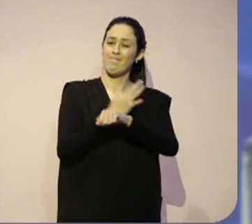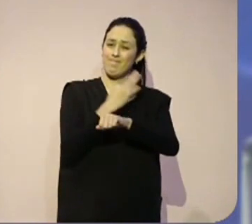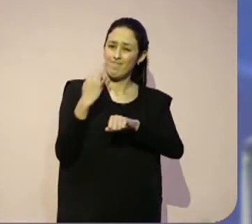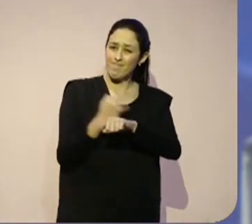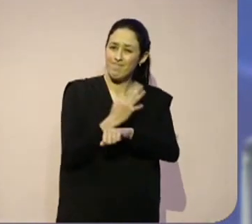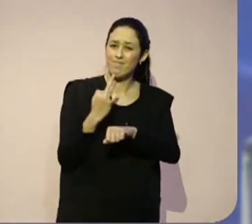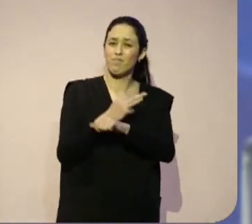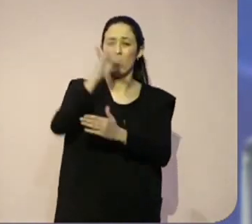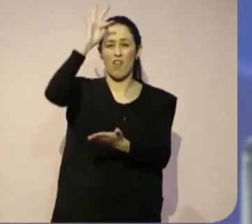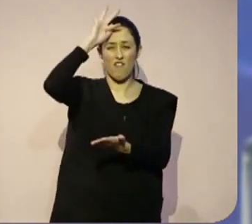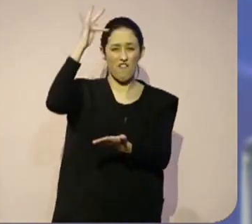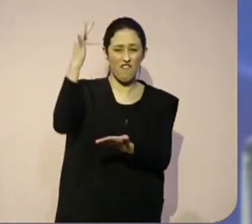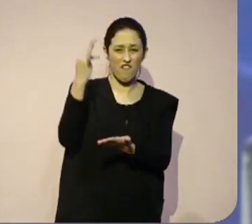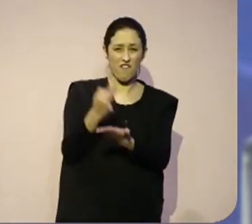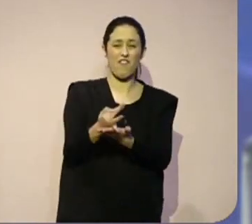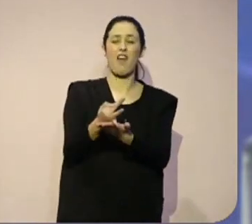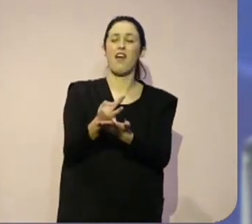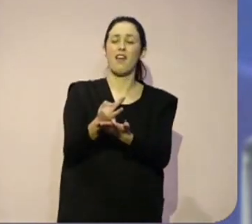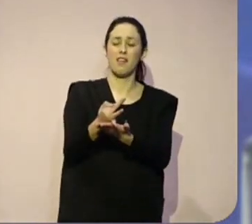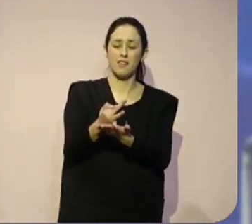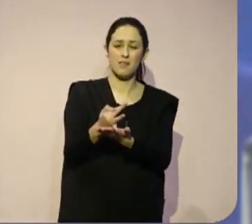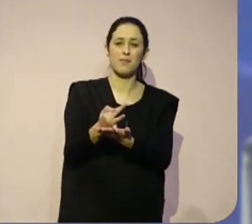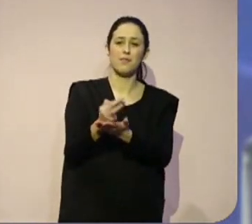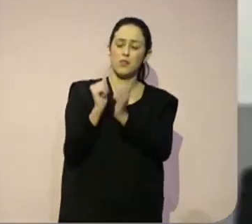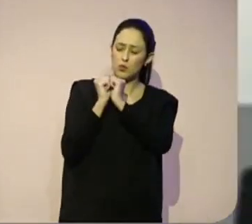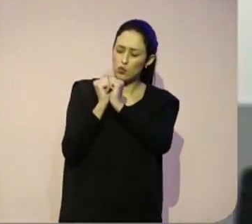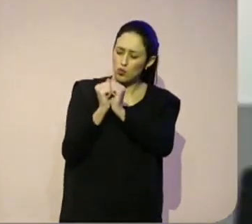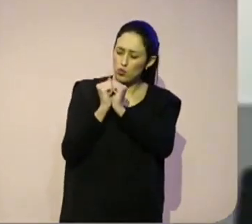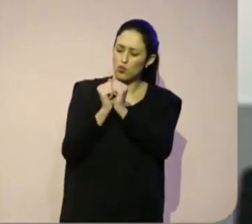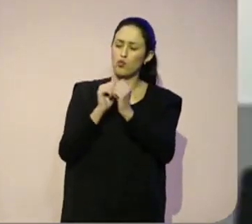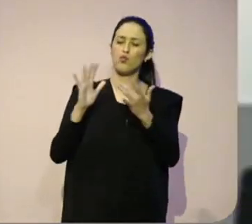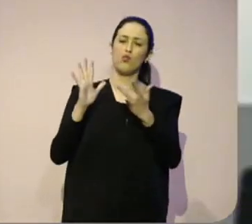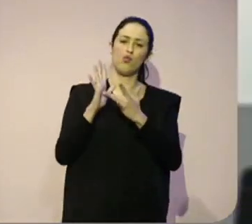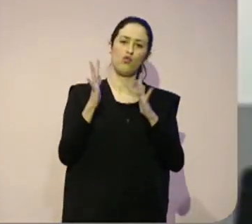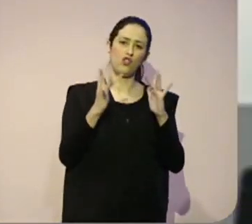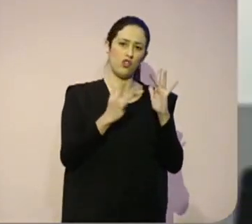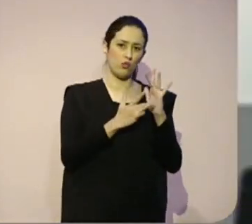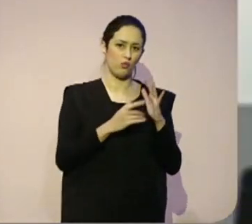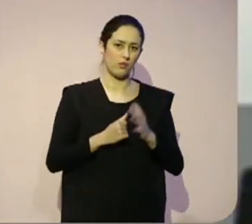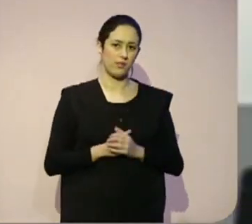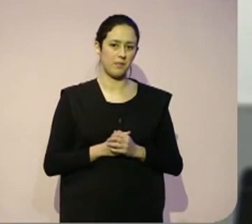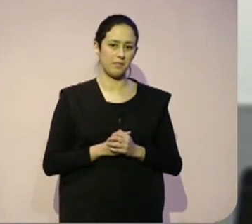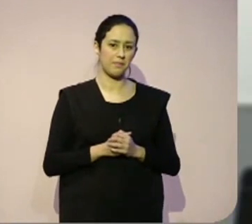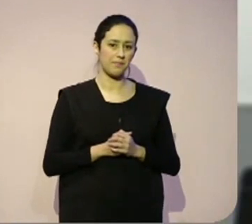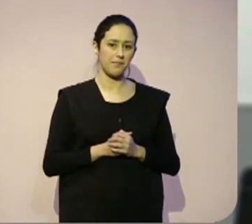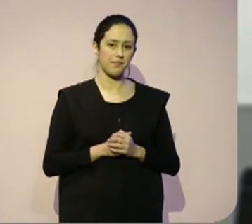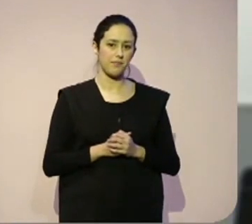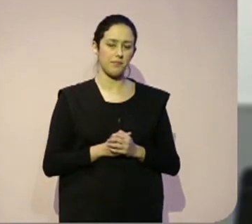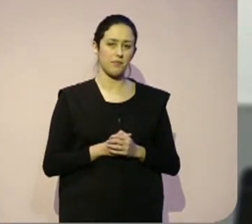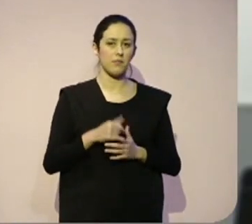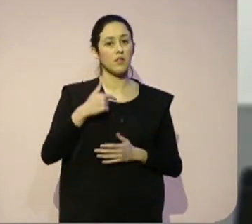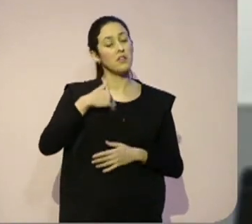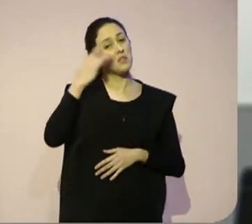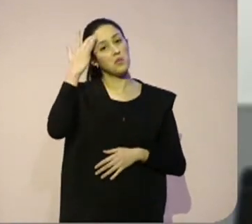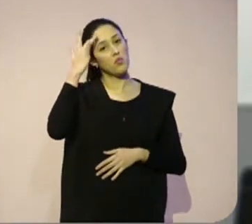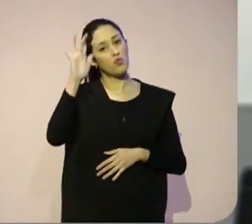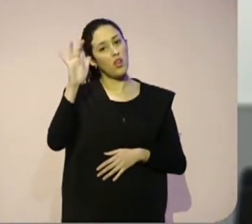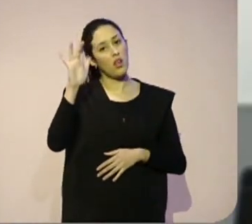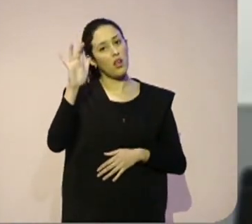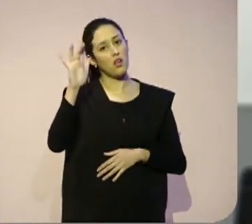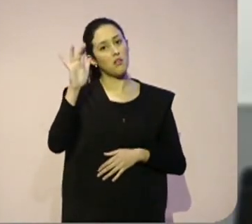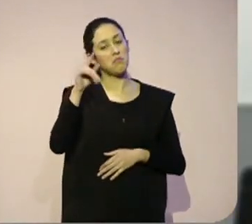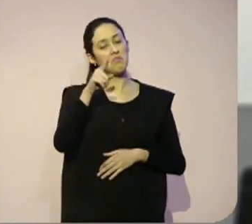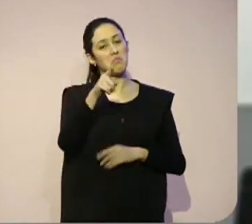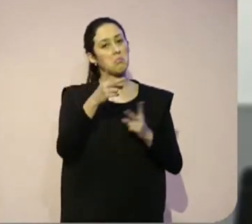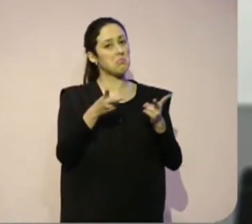fé e na presença de Jesus. Eu não sei se você tem percebido, mas